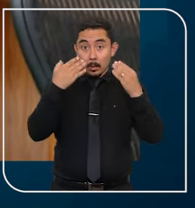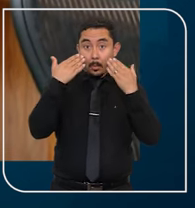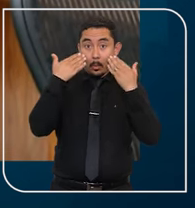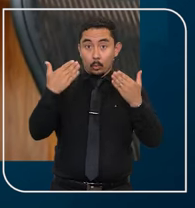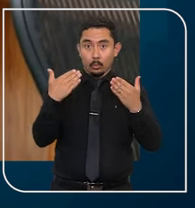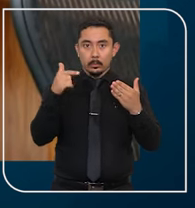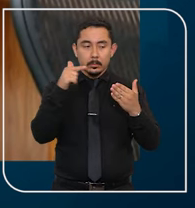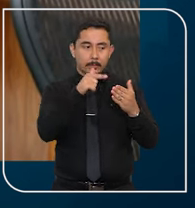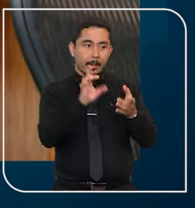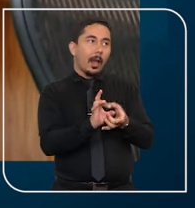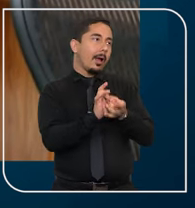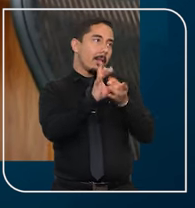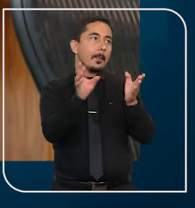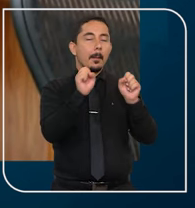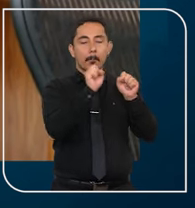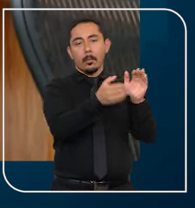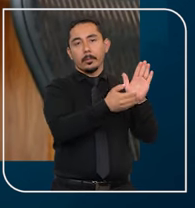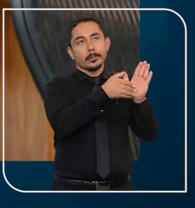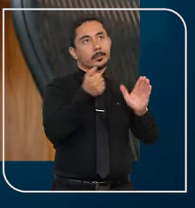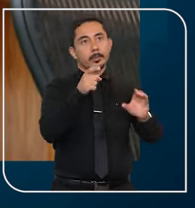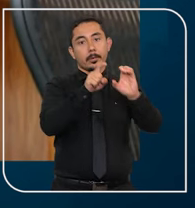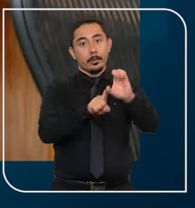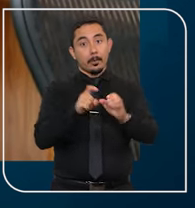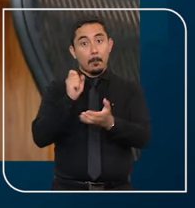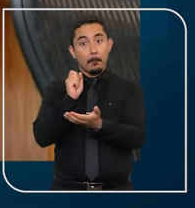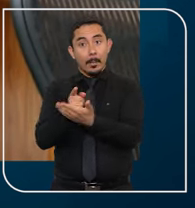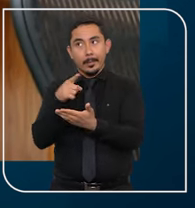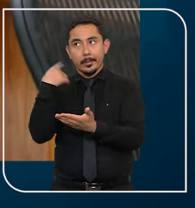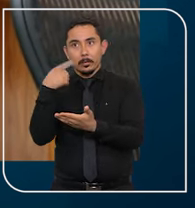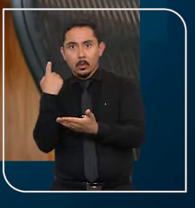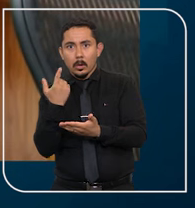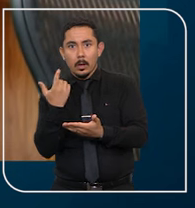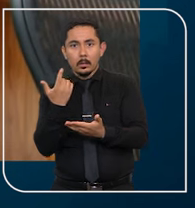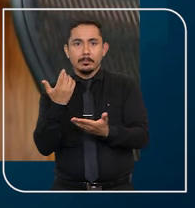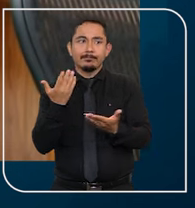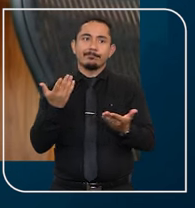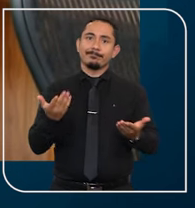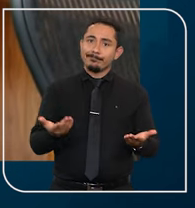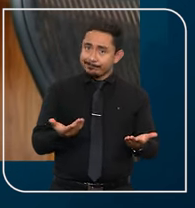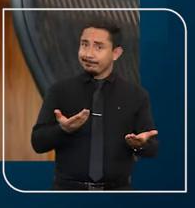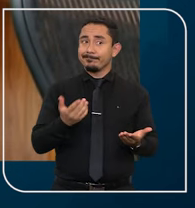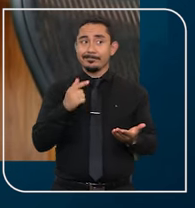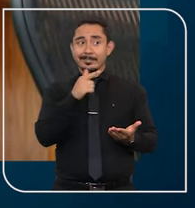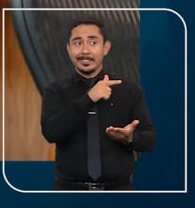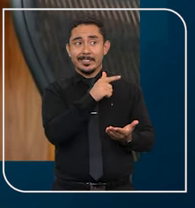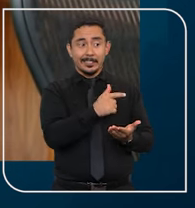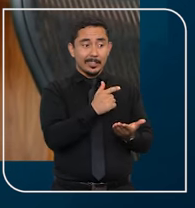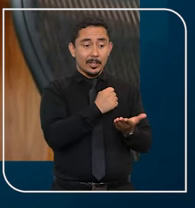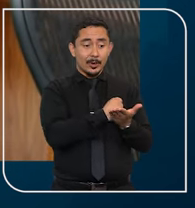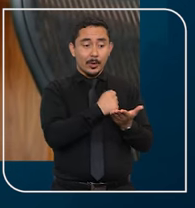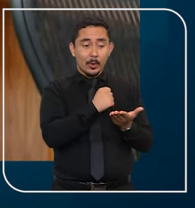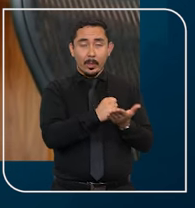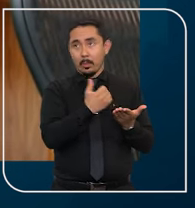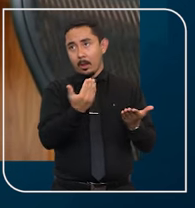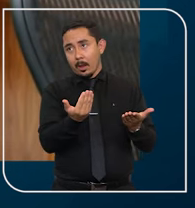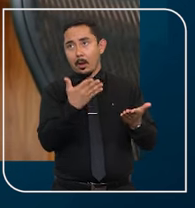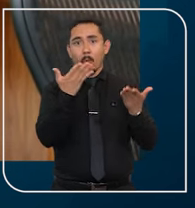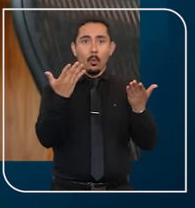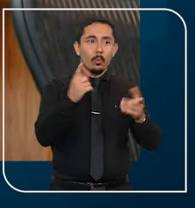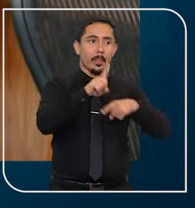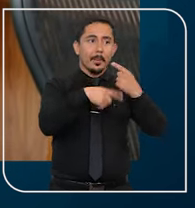ministro apontou que permitir a penhora do saldo para o pagamento de dívida de honorários advocatícios sejam contratuais